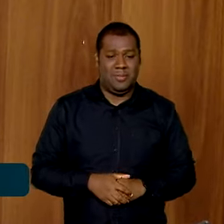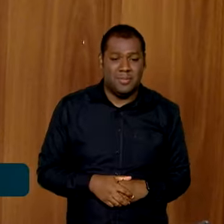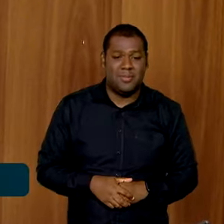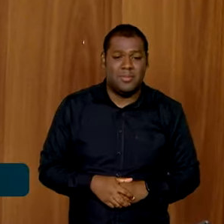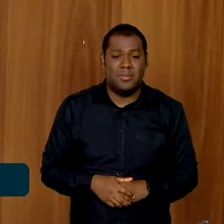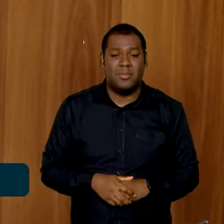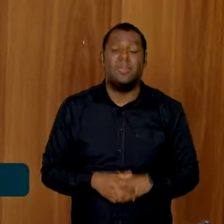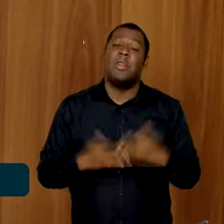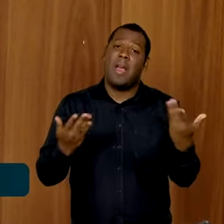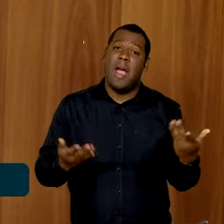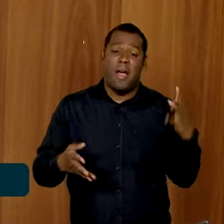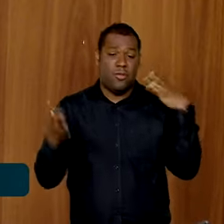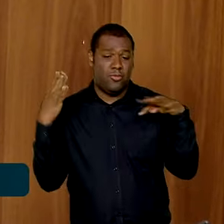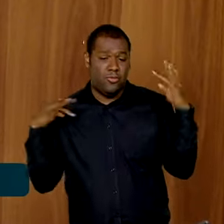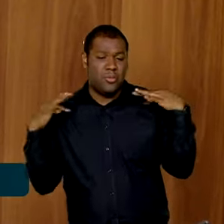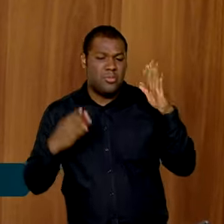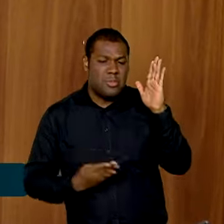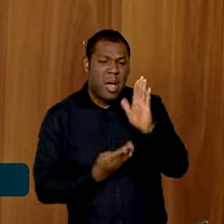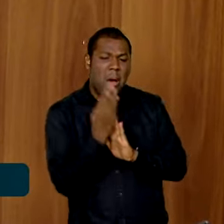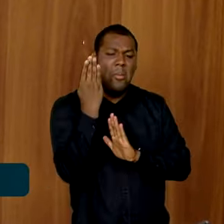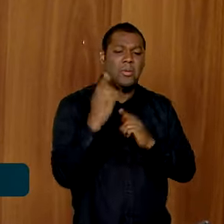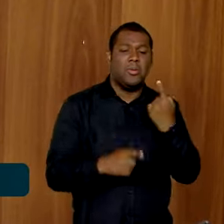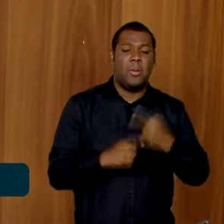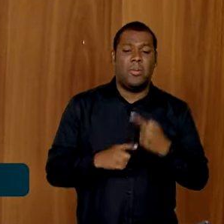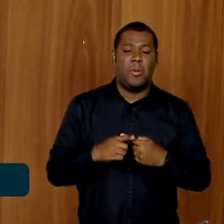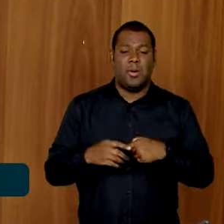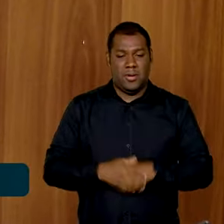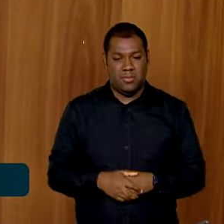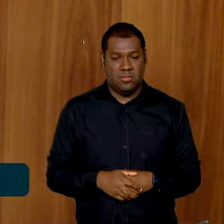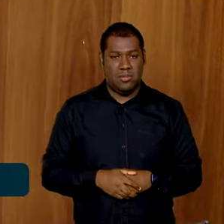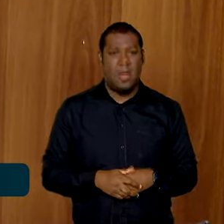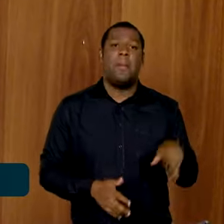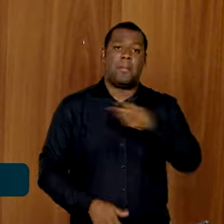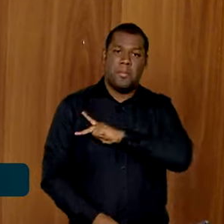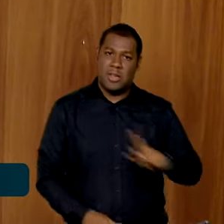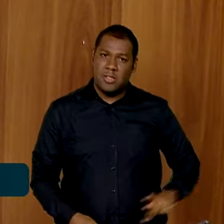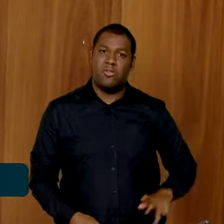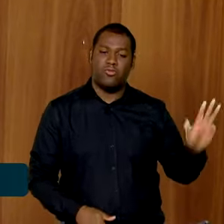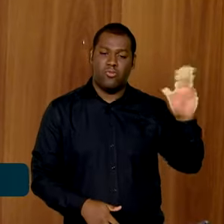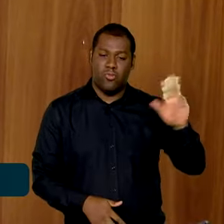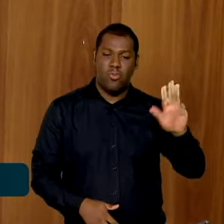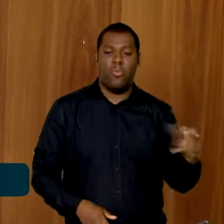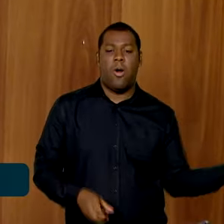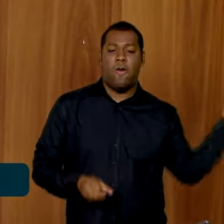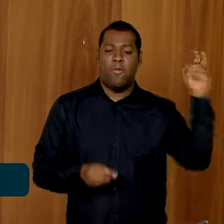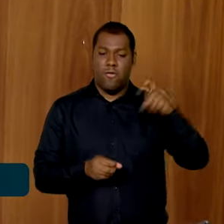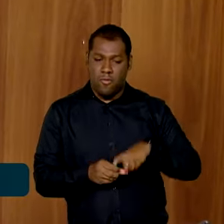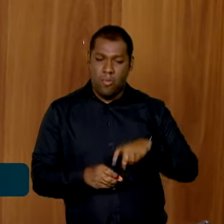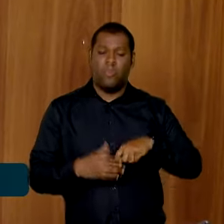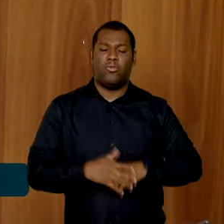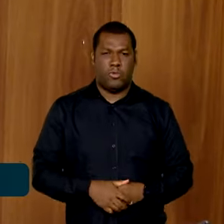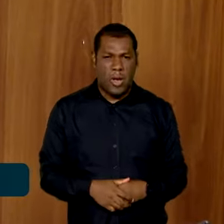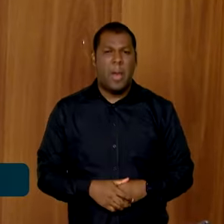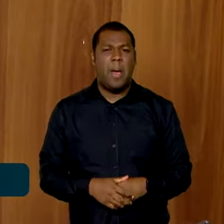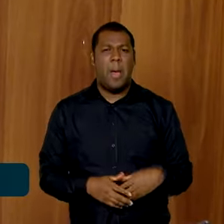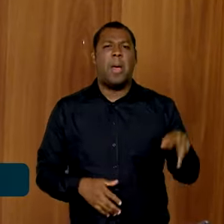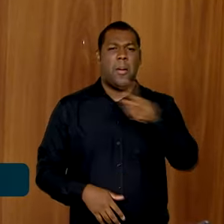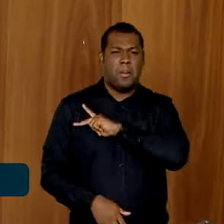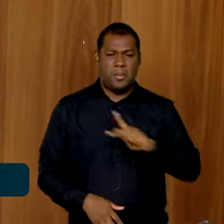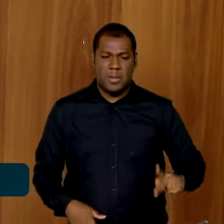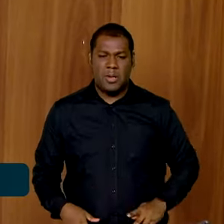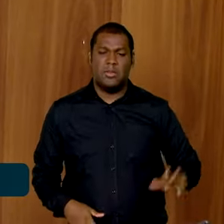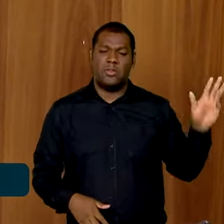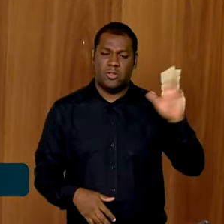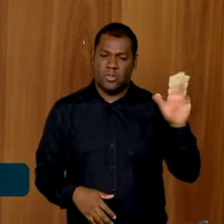esse recorde, né? Eu acho que isso é importante. A gente voltou a ter um presidente. Voltou a ter um presidente que é um chefe de Estado, que é reconhecido no Brasil